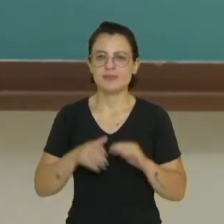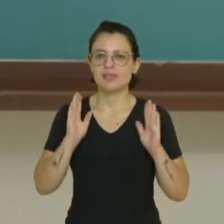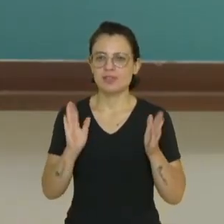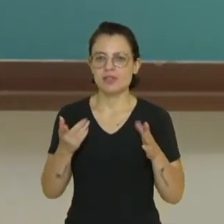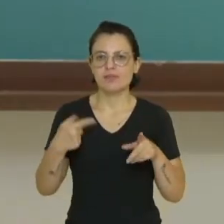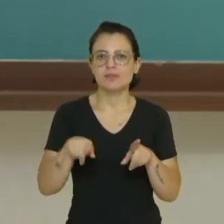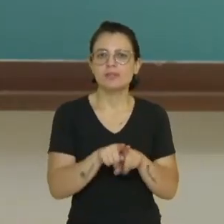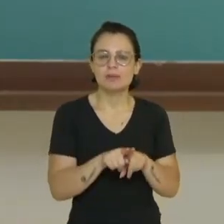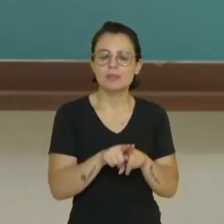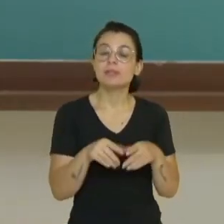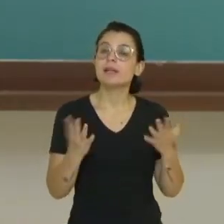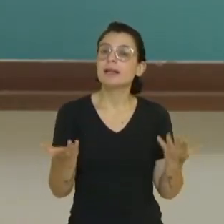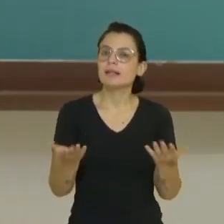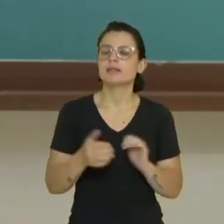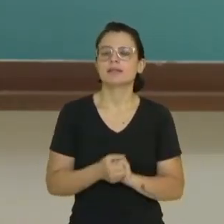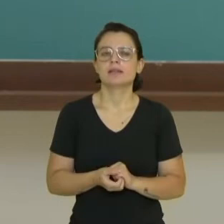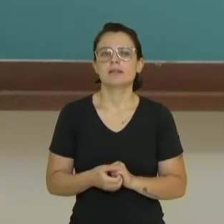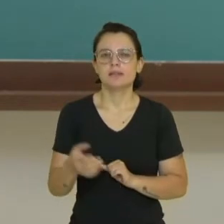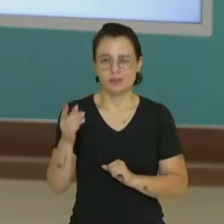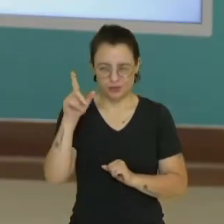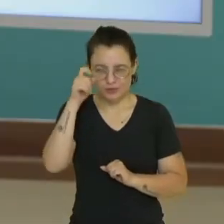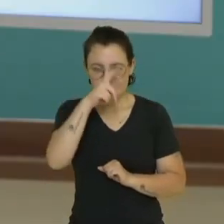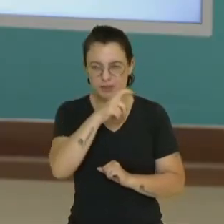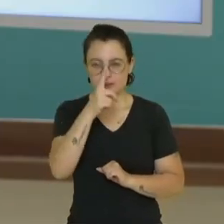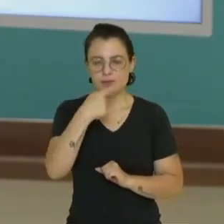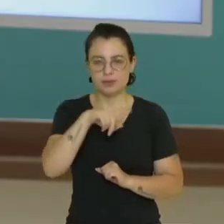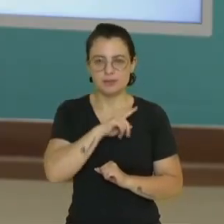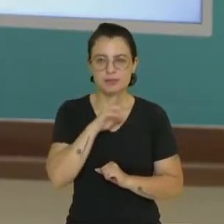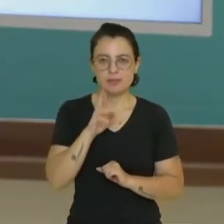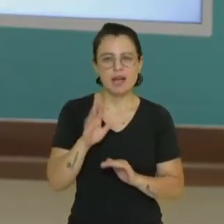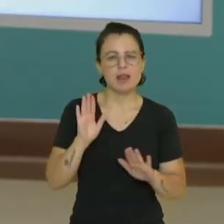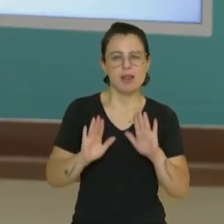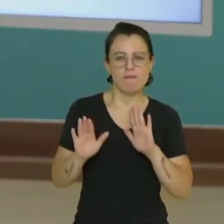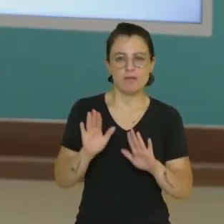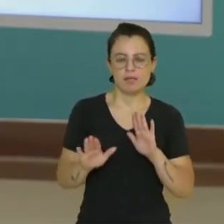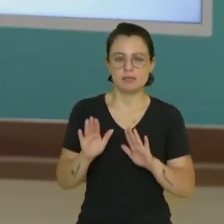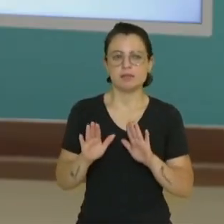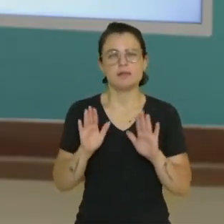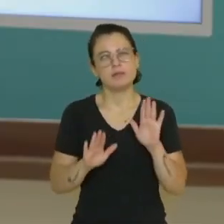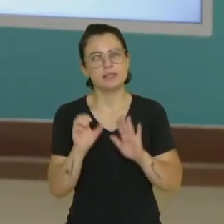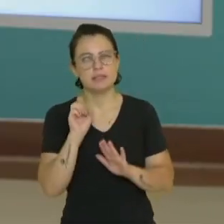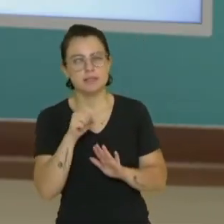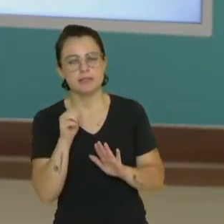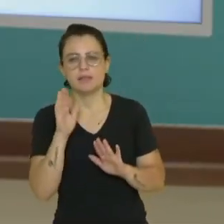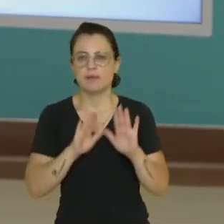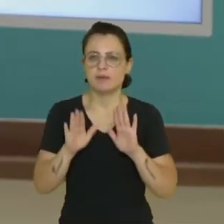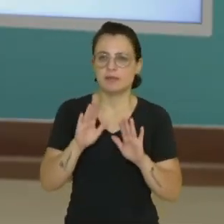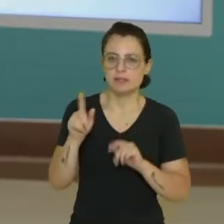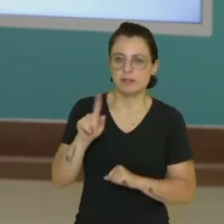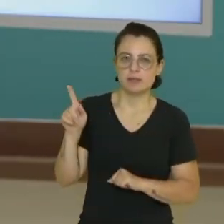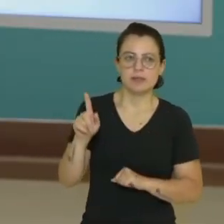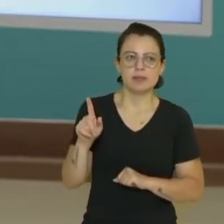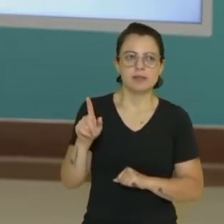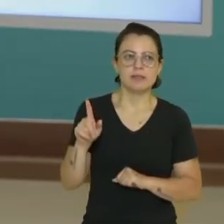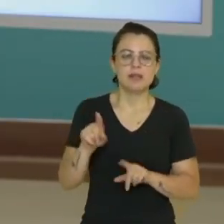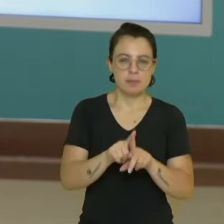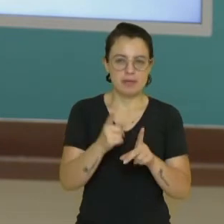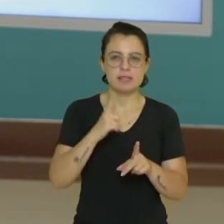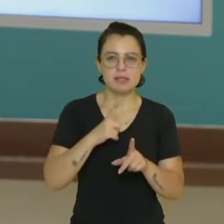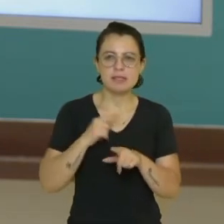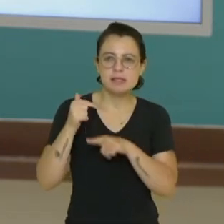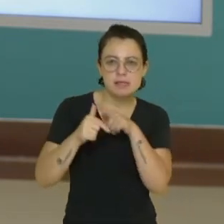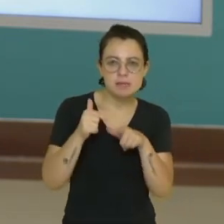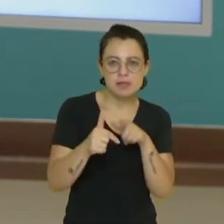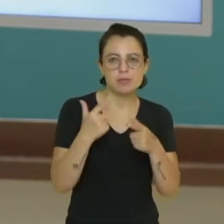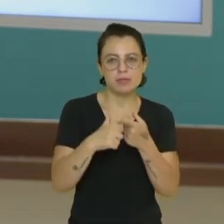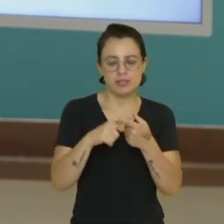Retornamos. E aí, foi difícil essa atividade? Talvez. Talvez sim, talvez não. Mas foi um pouquinho trabalhosa porque